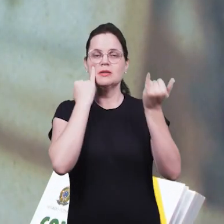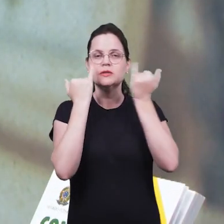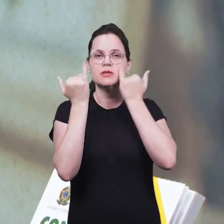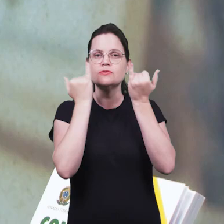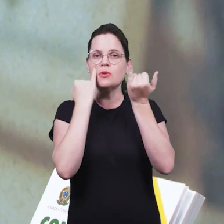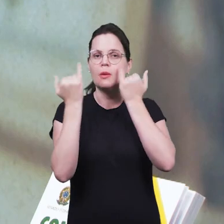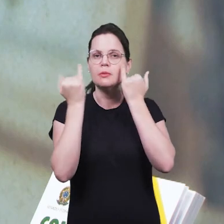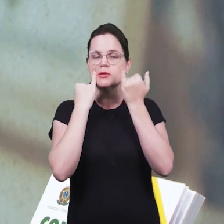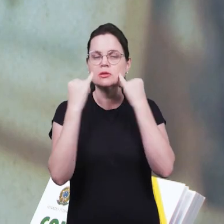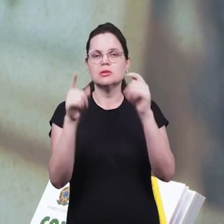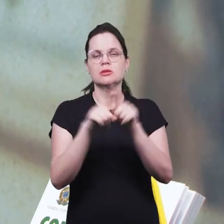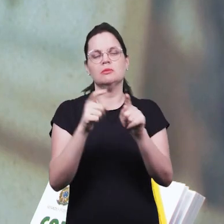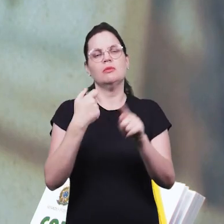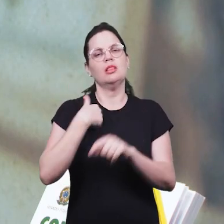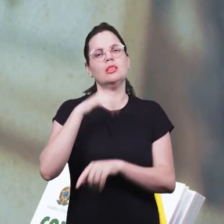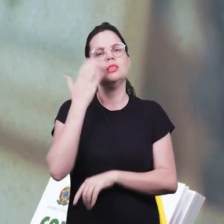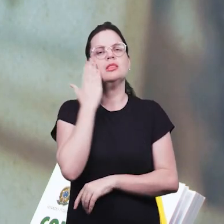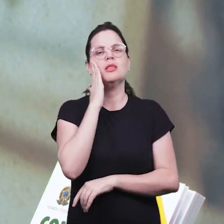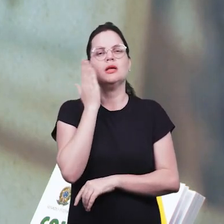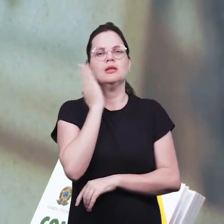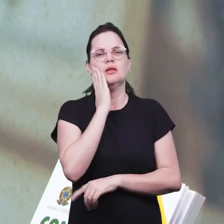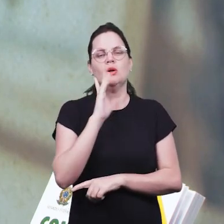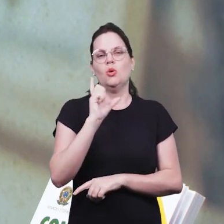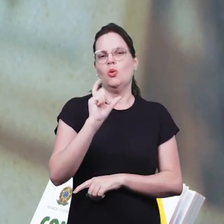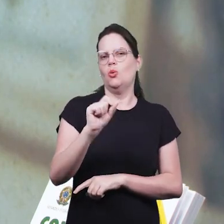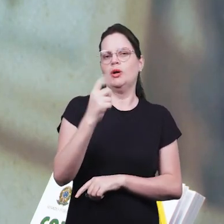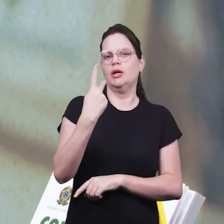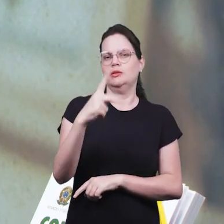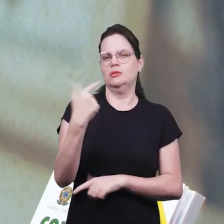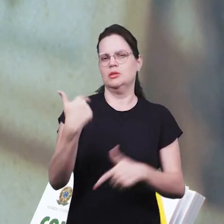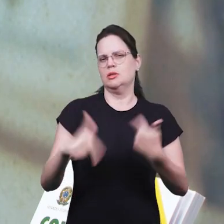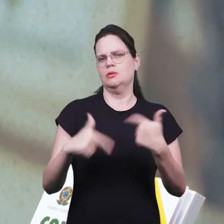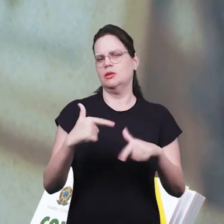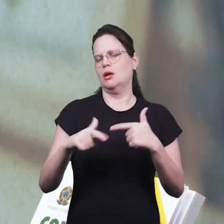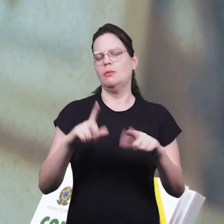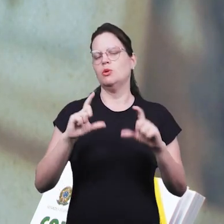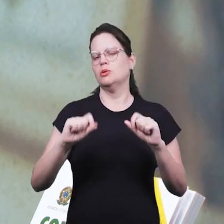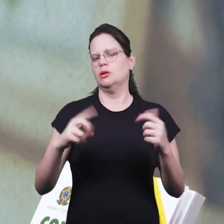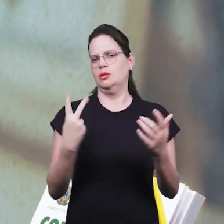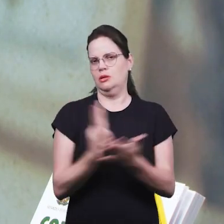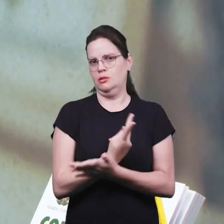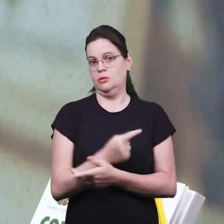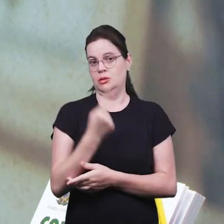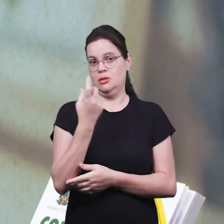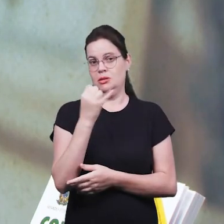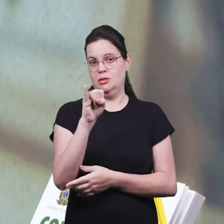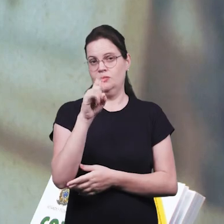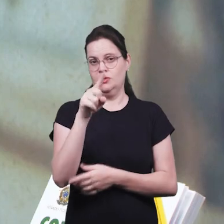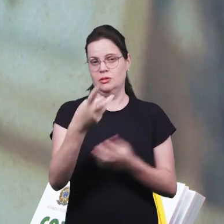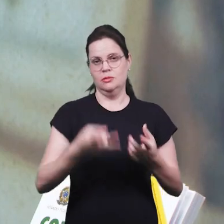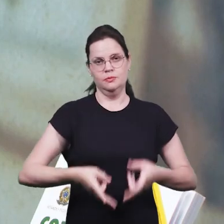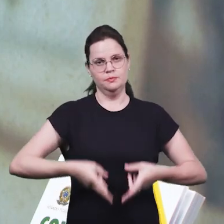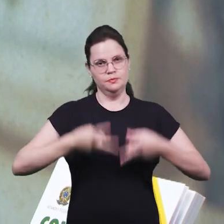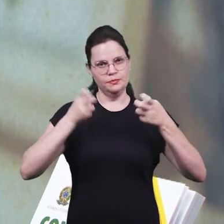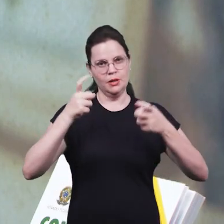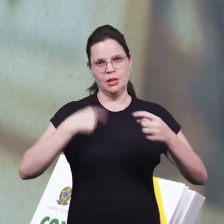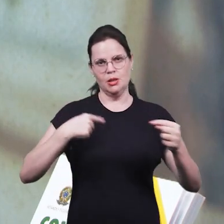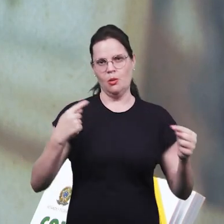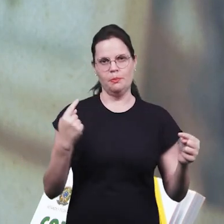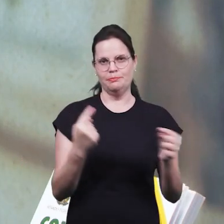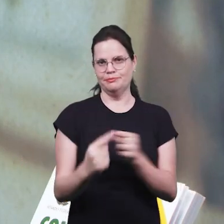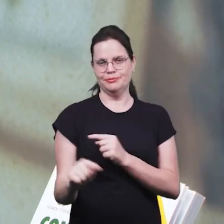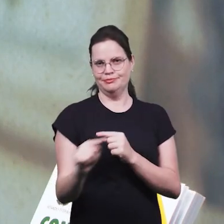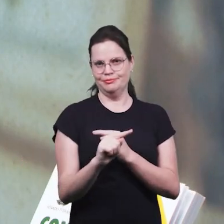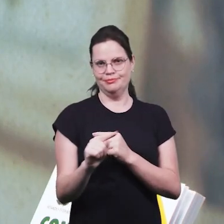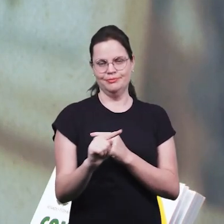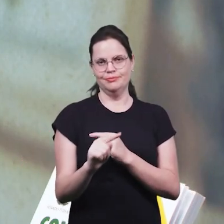temos e buscar entender o que está se passando com você no seu ambiente de trabalho. E você identificando algo que é incompatível, que